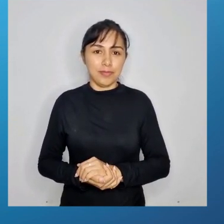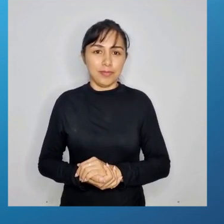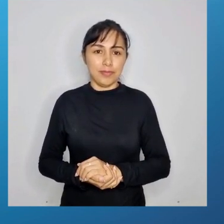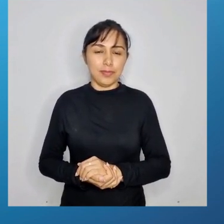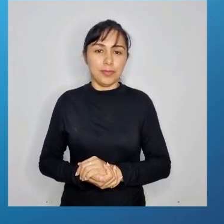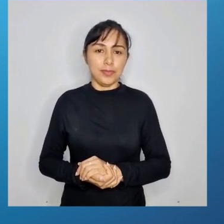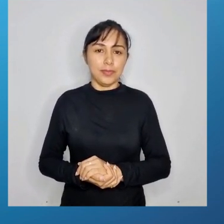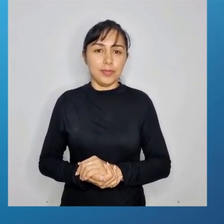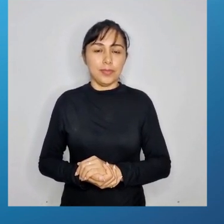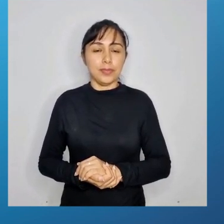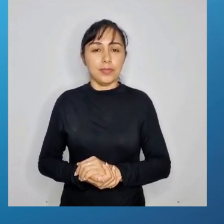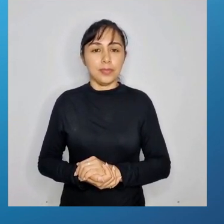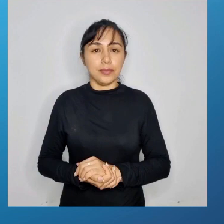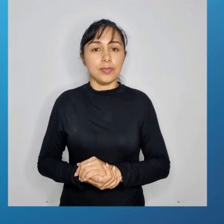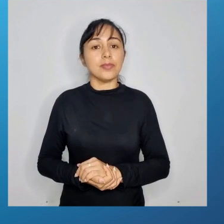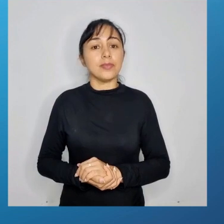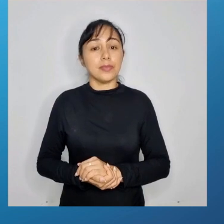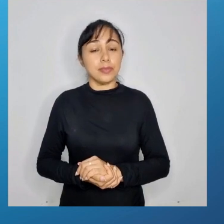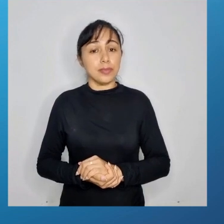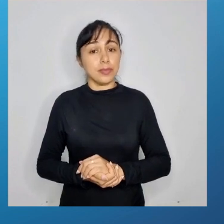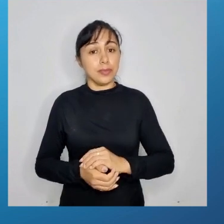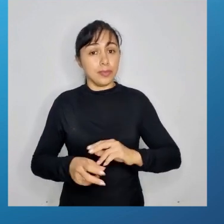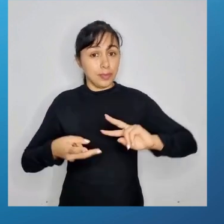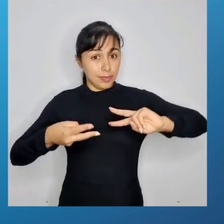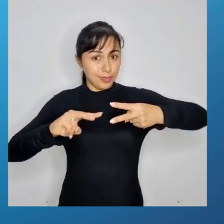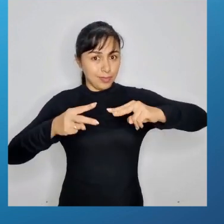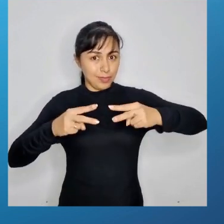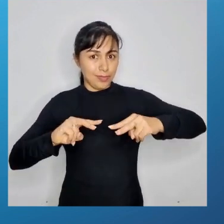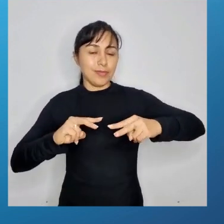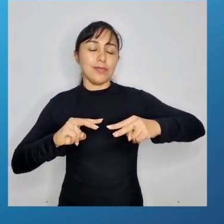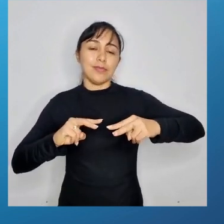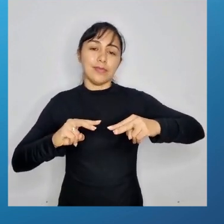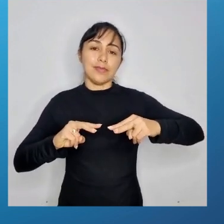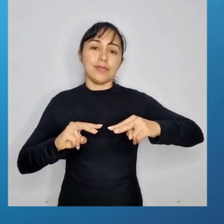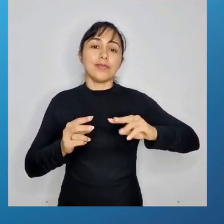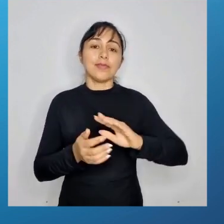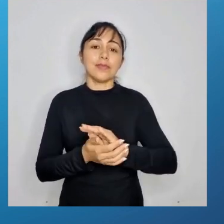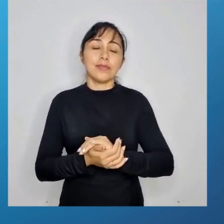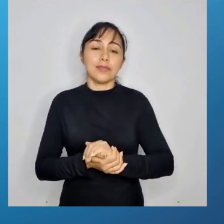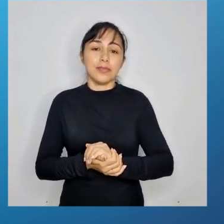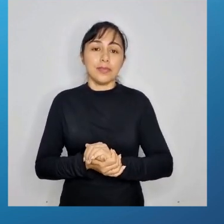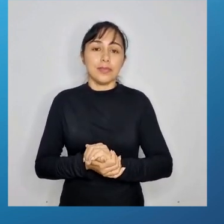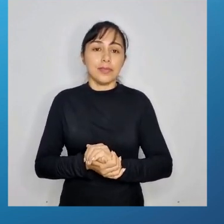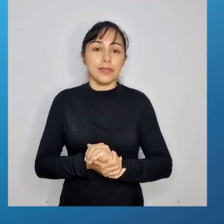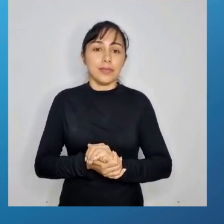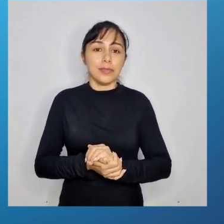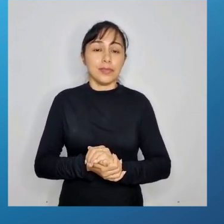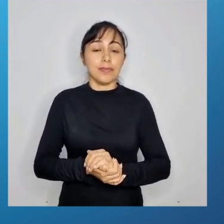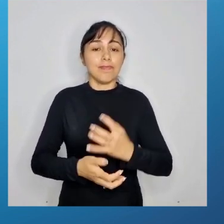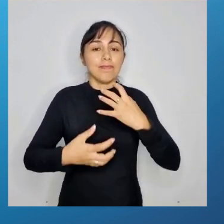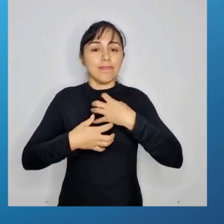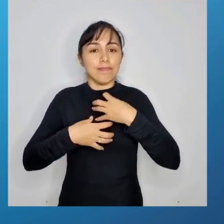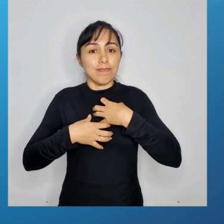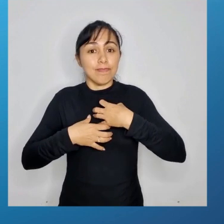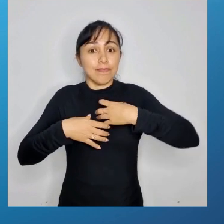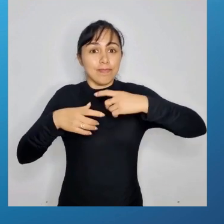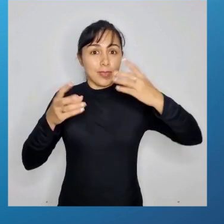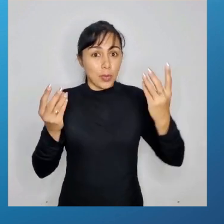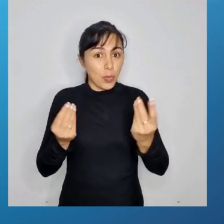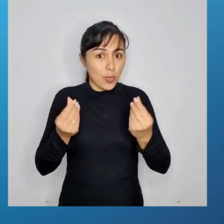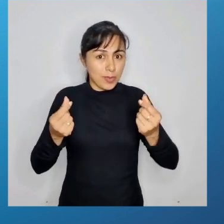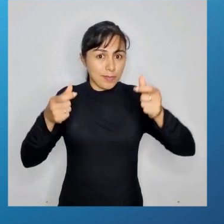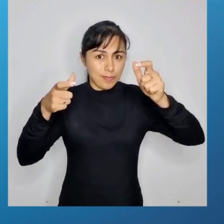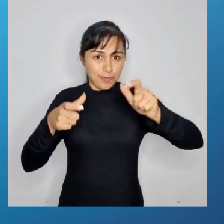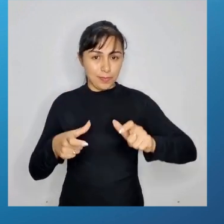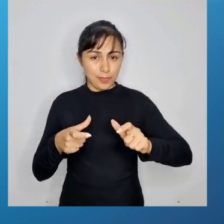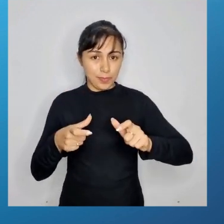Os anfíbios são importantes indicadores ambientais. Eles são altamente sensíveis à qualidade do ambiente. Como falamos, a